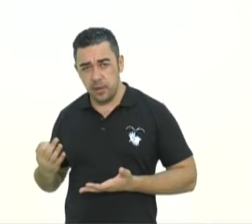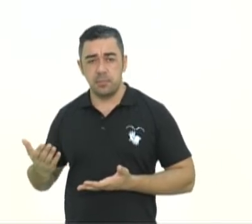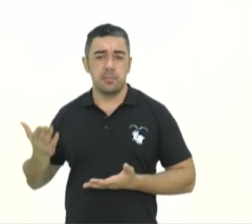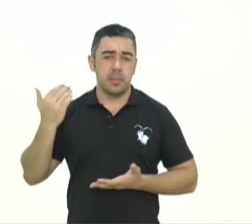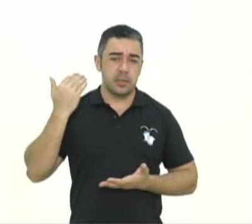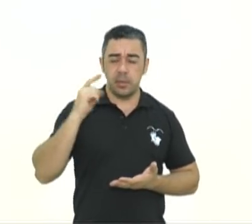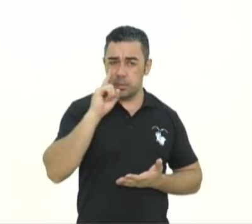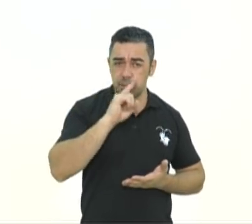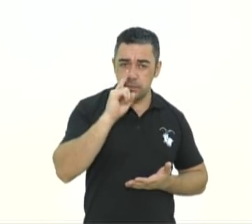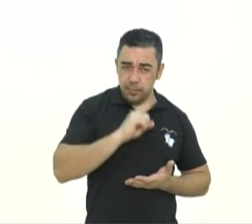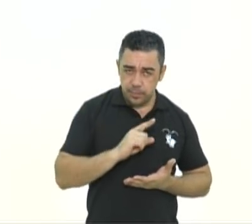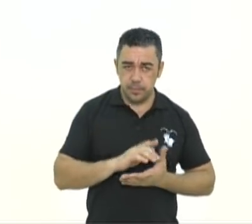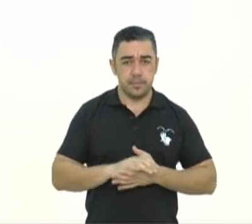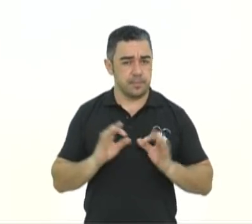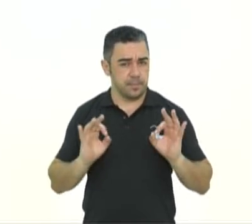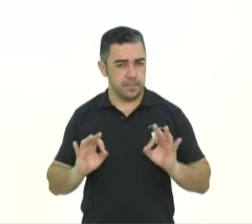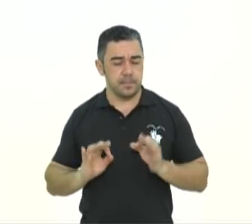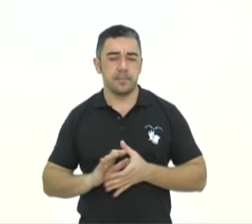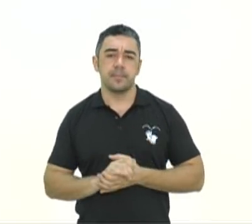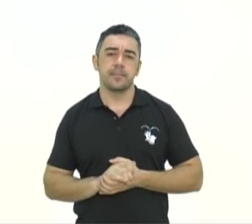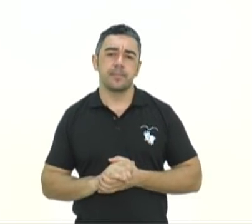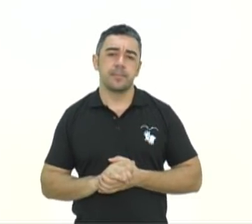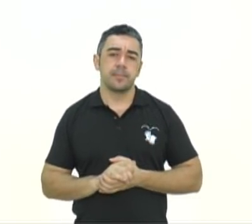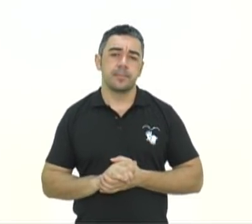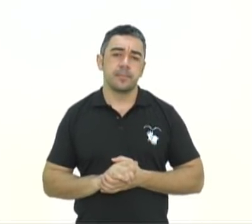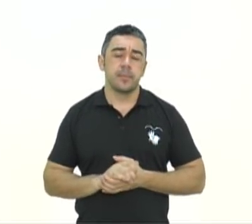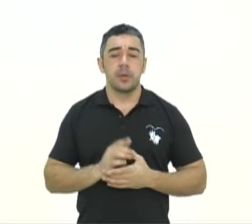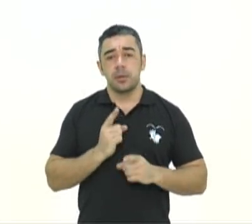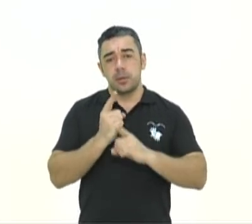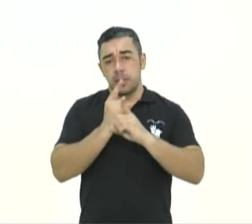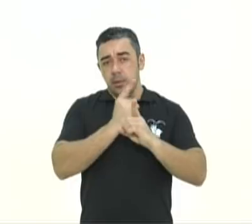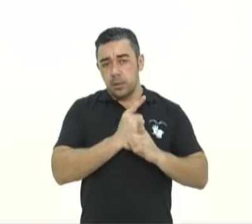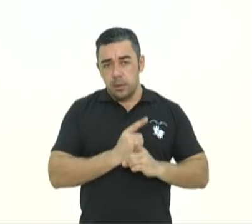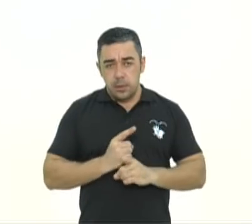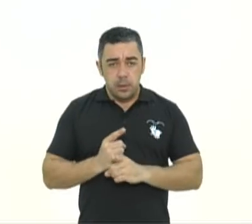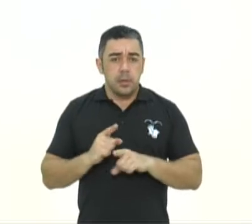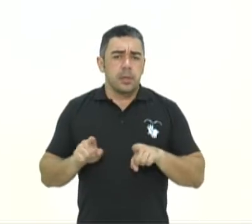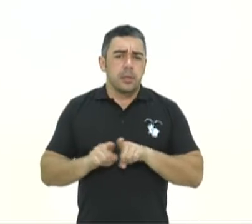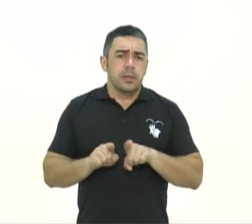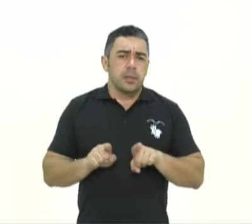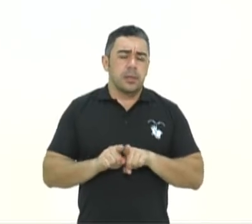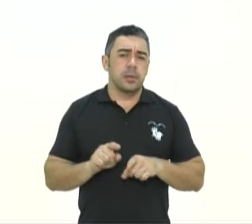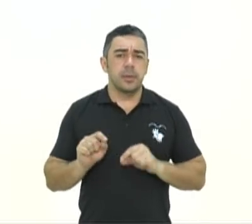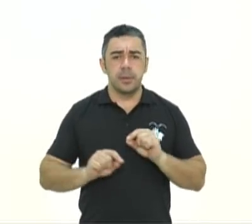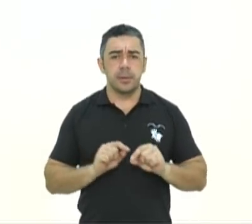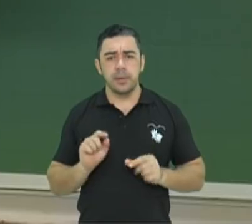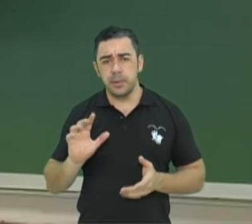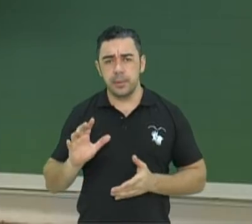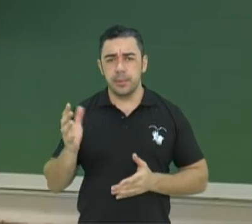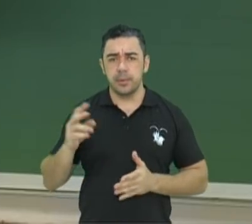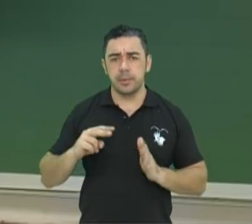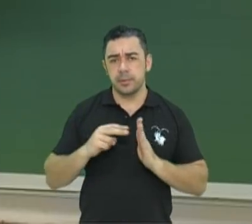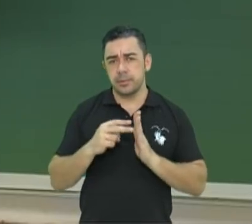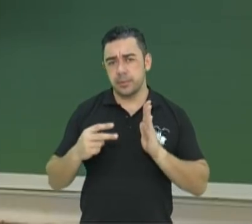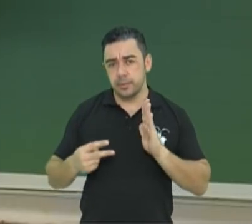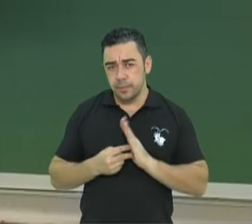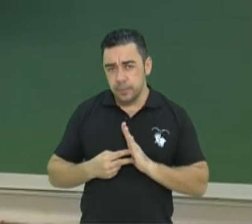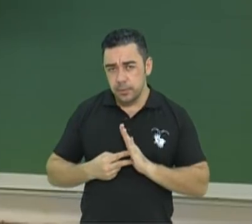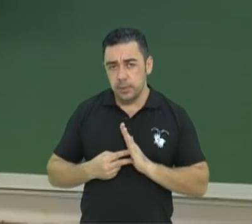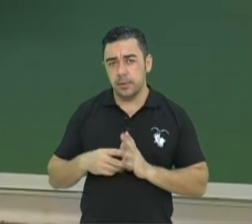pretérito imperfeito. Bacana? Identificamos os efeitos